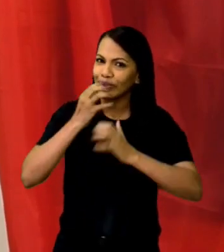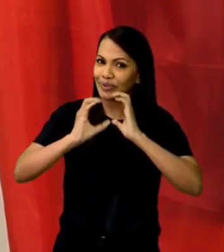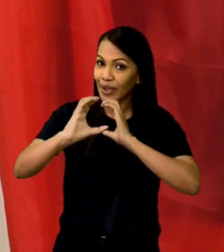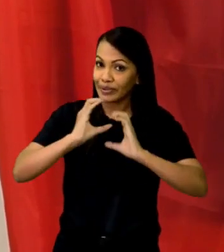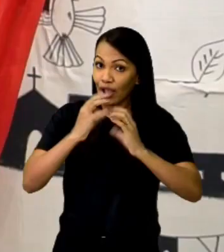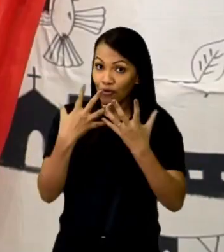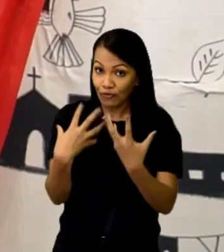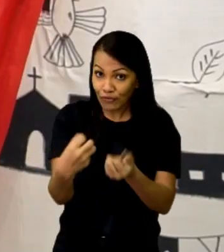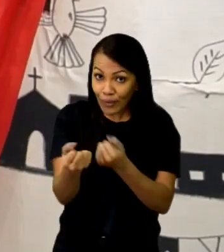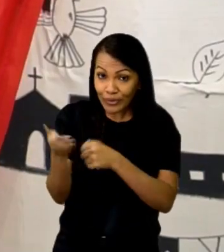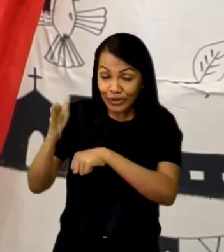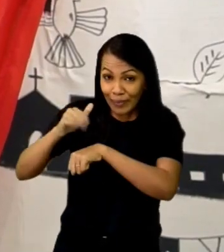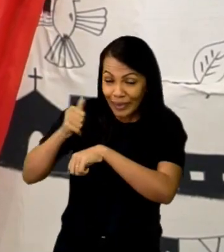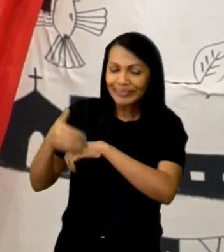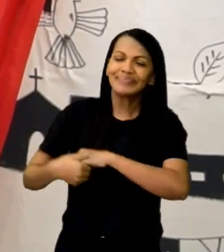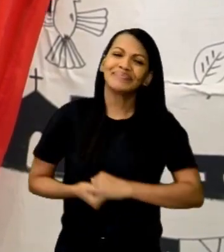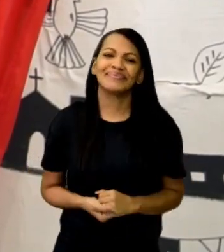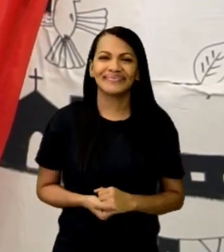Vamos chamá-las?